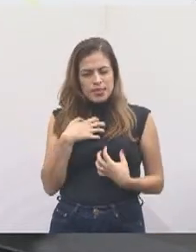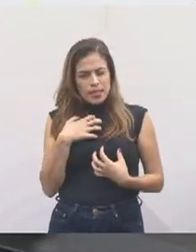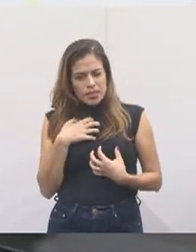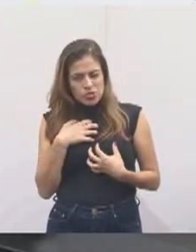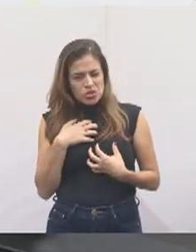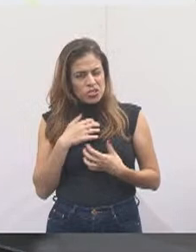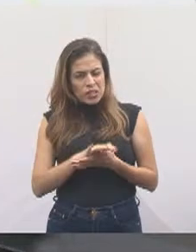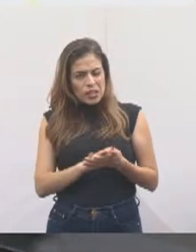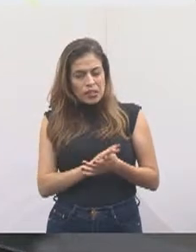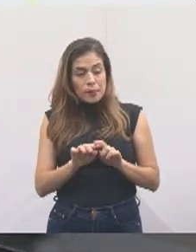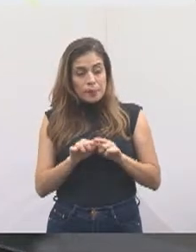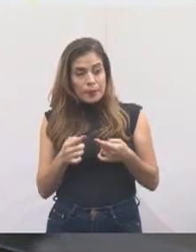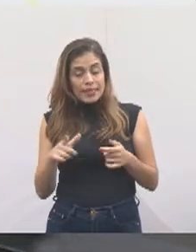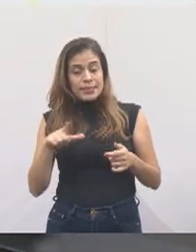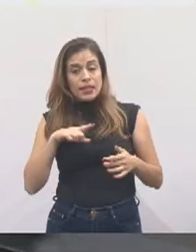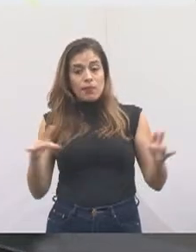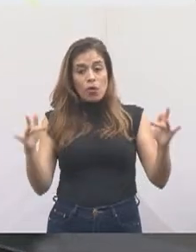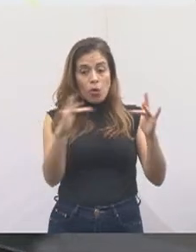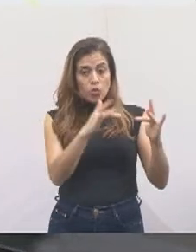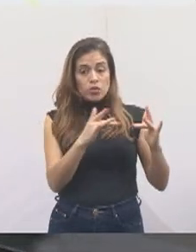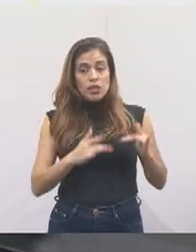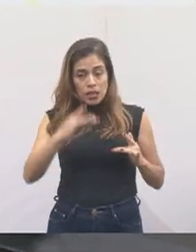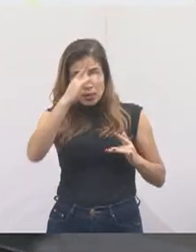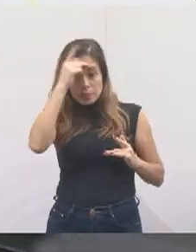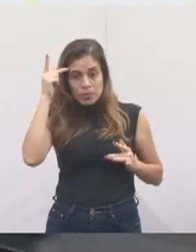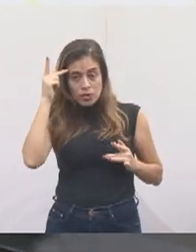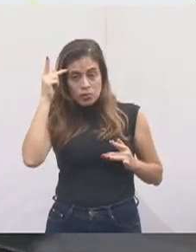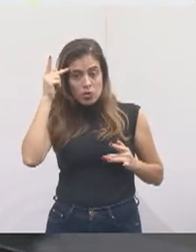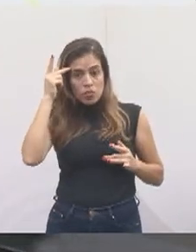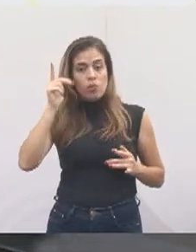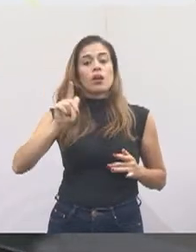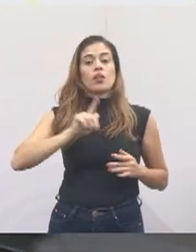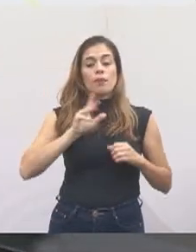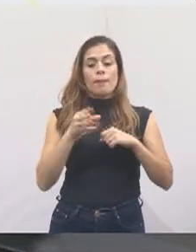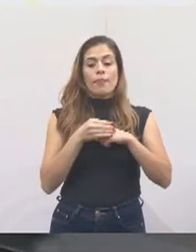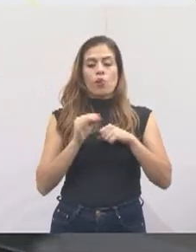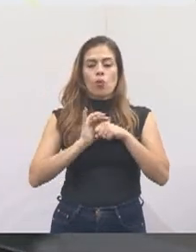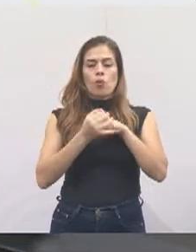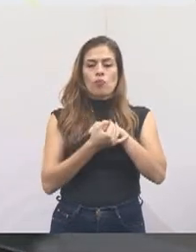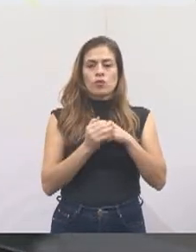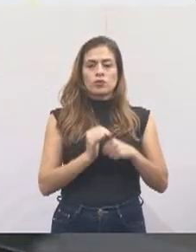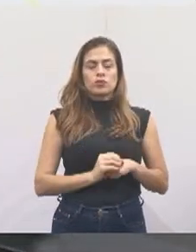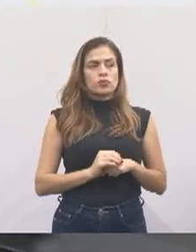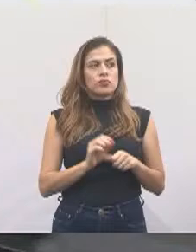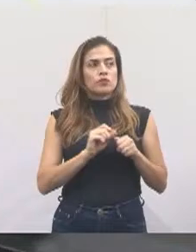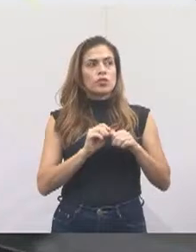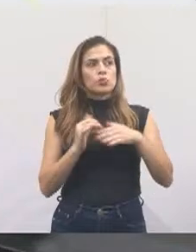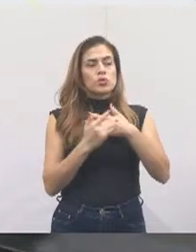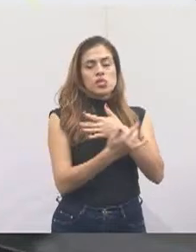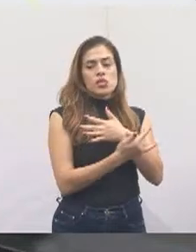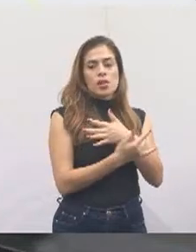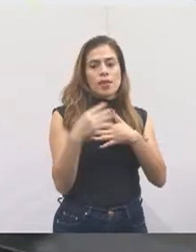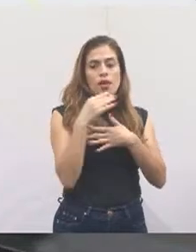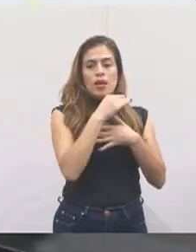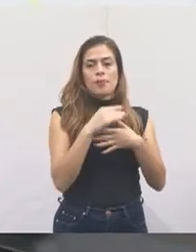positivo e pessoas com viagem marcada para o exterior a realização do teste rápido